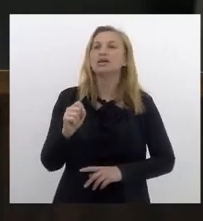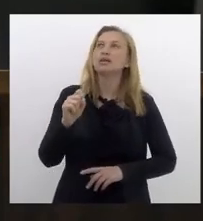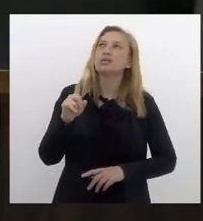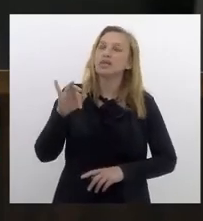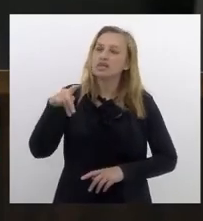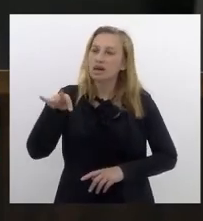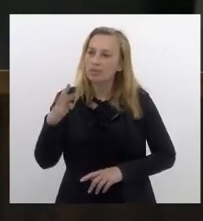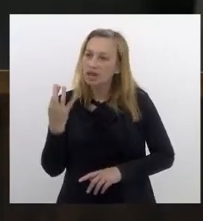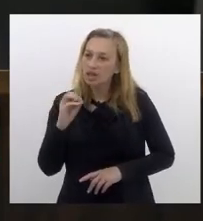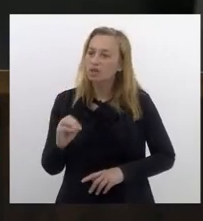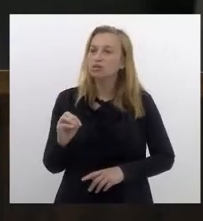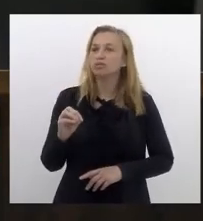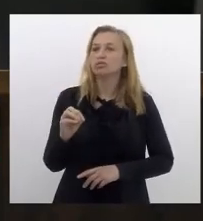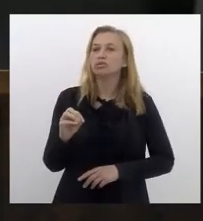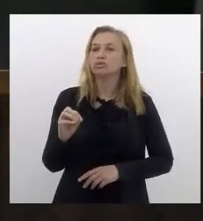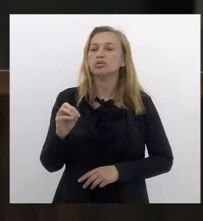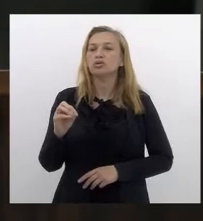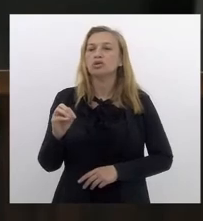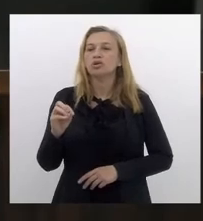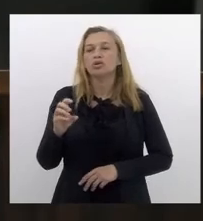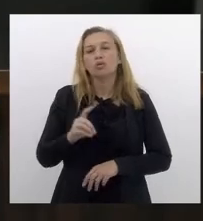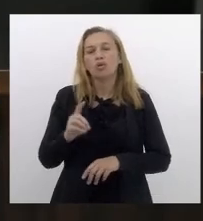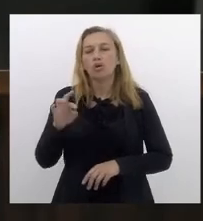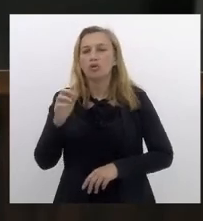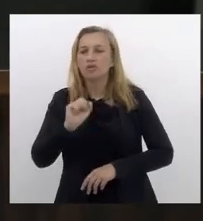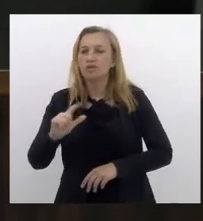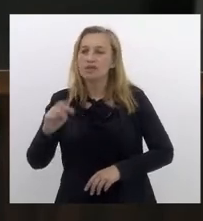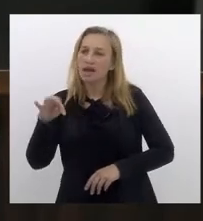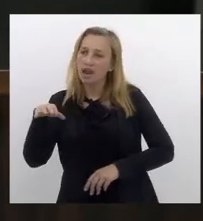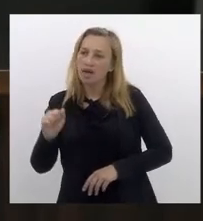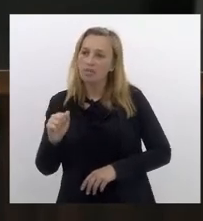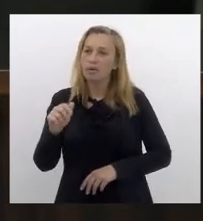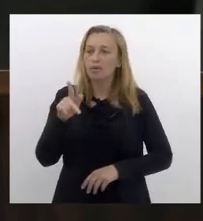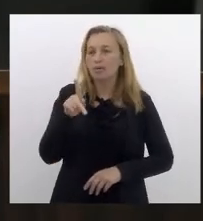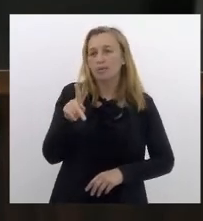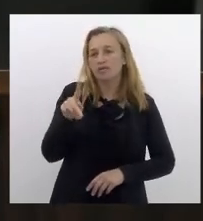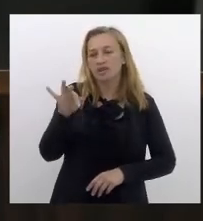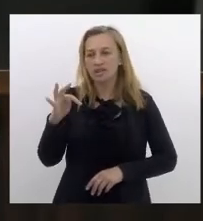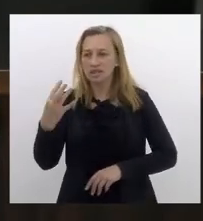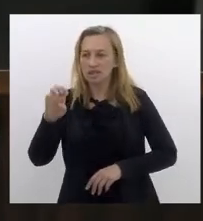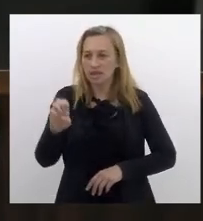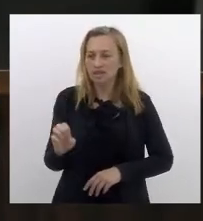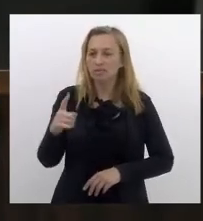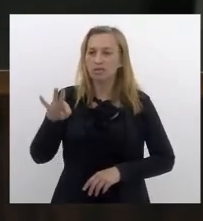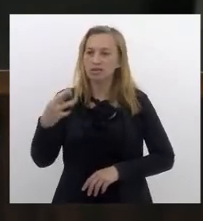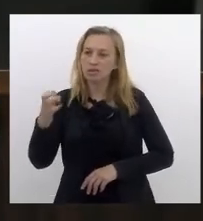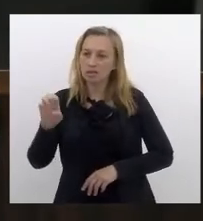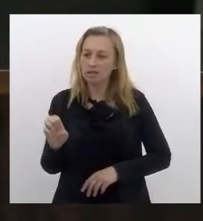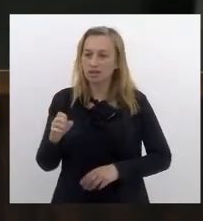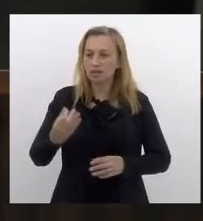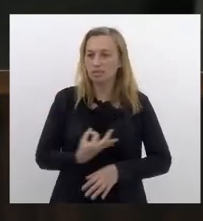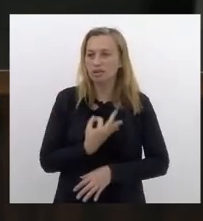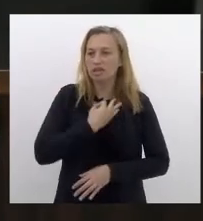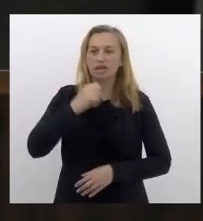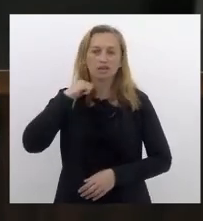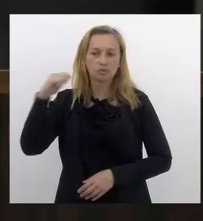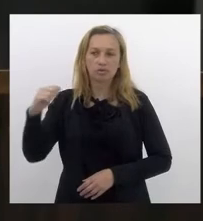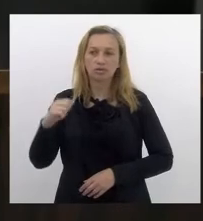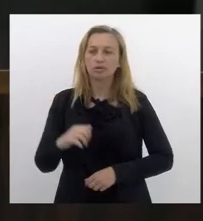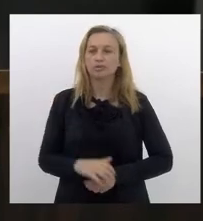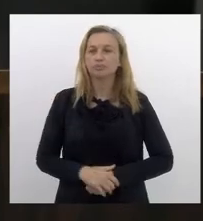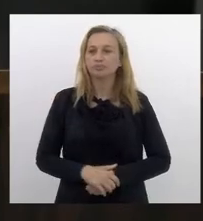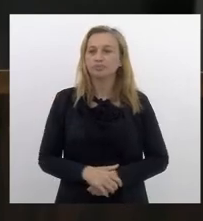Marcelo Cabeleireiro, Coronel Salema, Pedro Ricardo, Franciane Moto, Marcos Milinal de Carvalho, concede medalha Tiradentes, respectivo